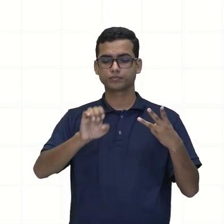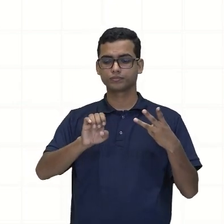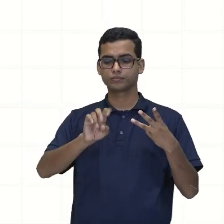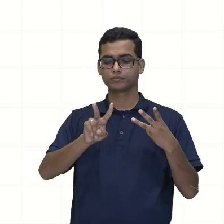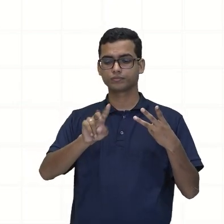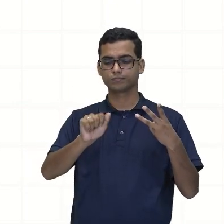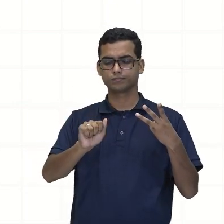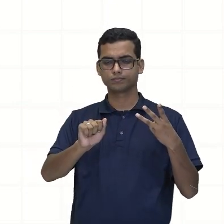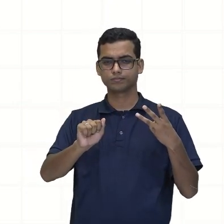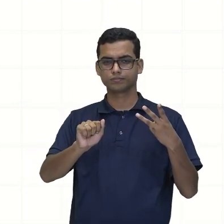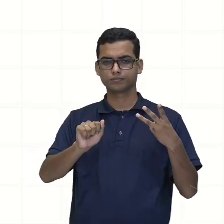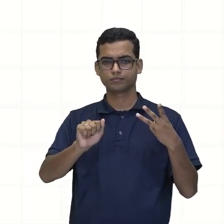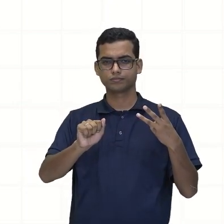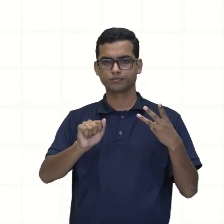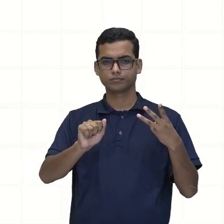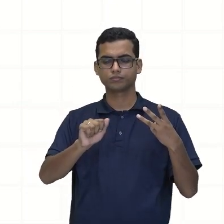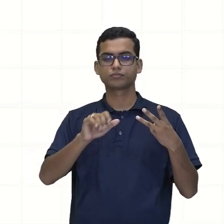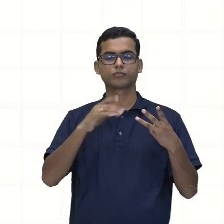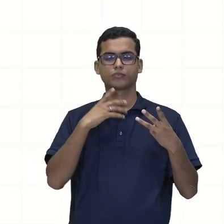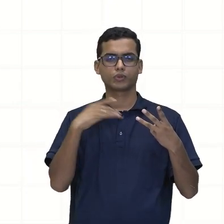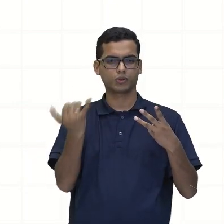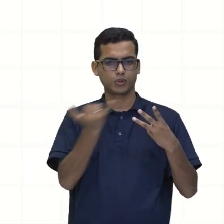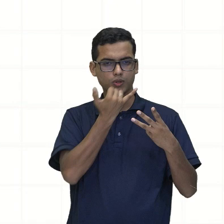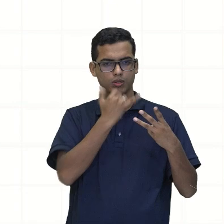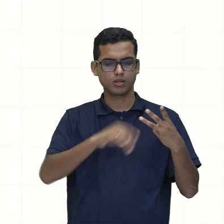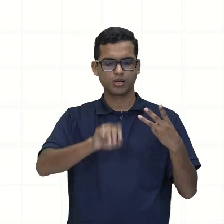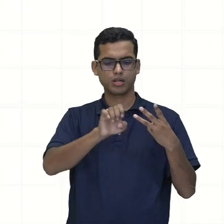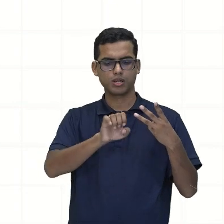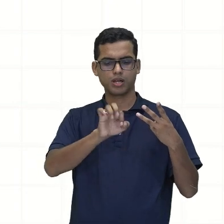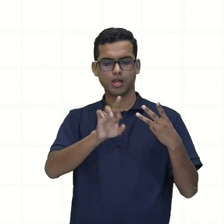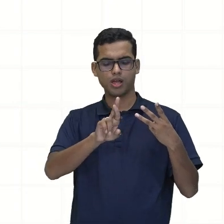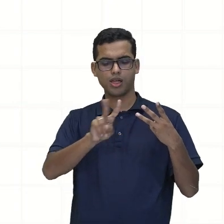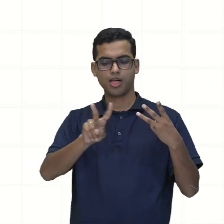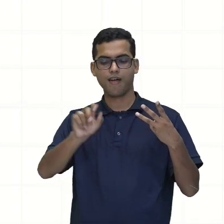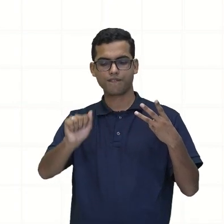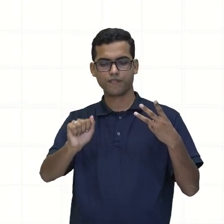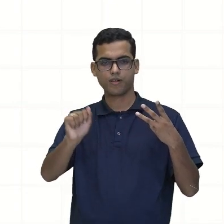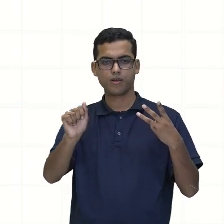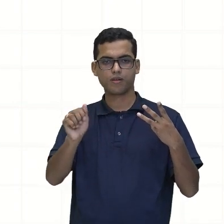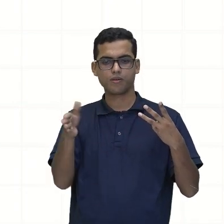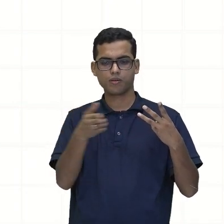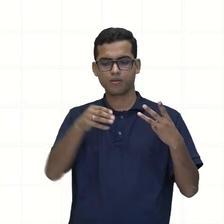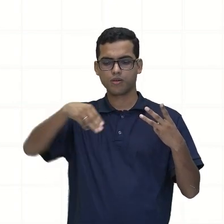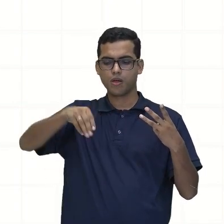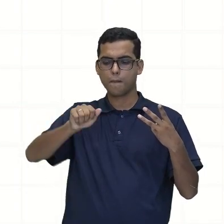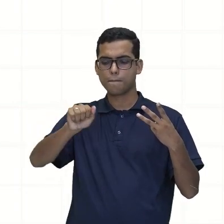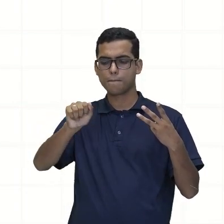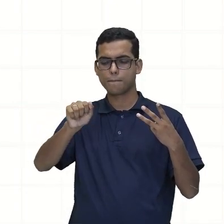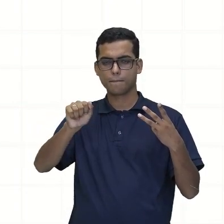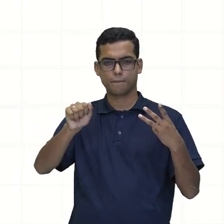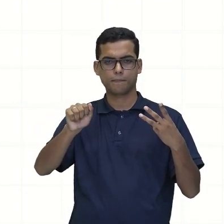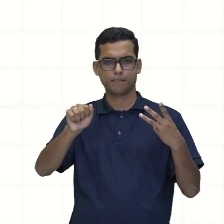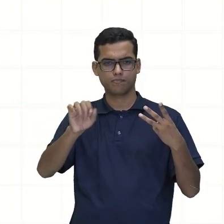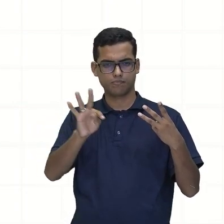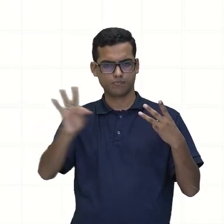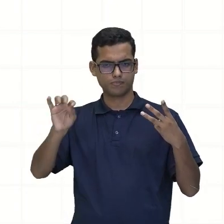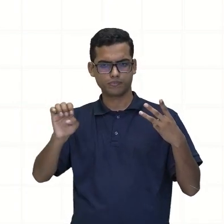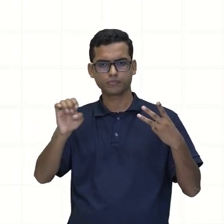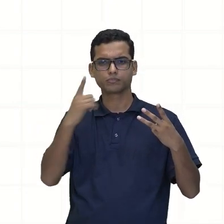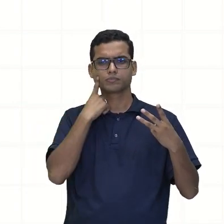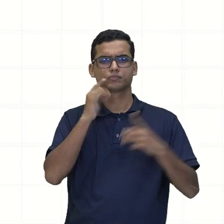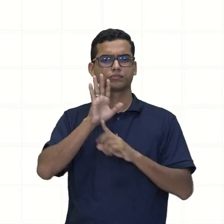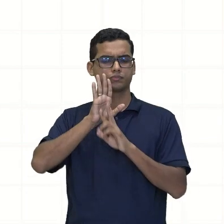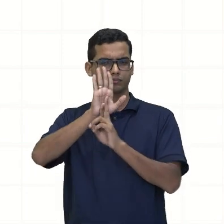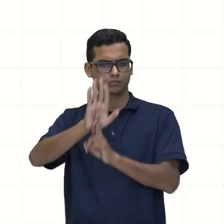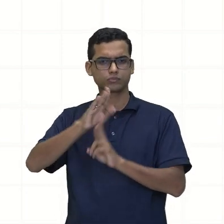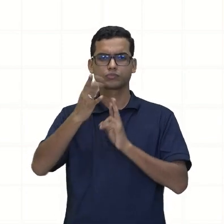nossa legenda, a gente pode observar, né, a erva mate, que ela está aqui representada